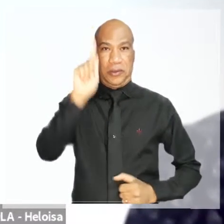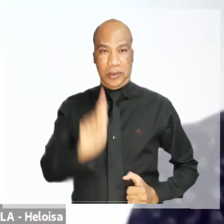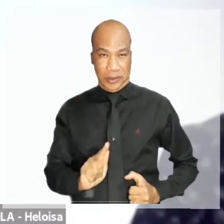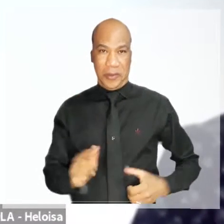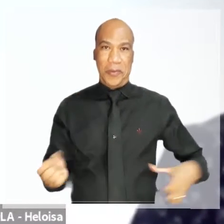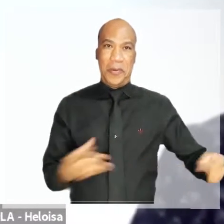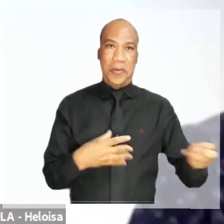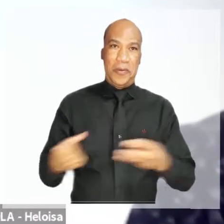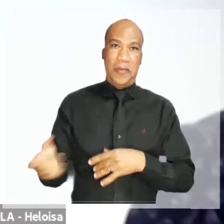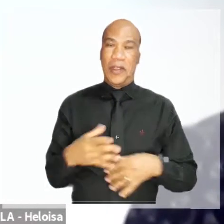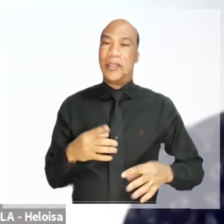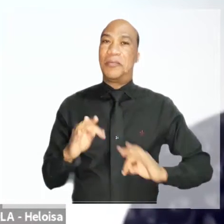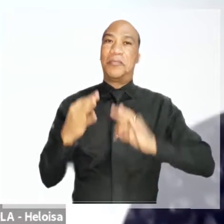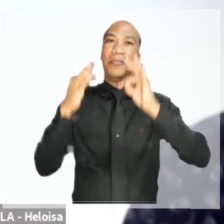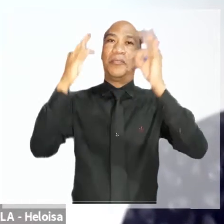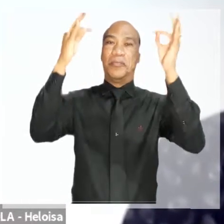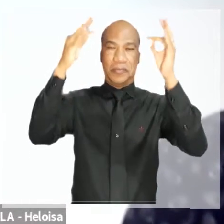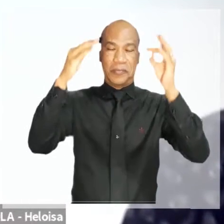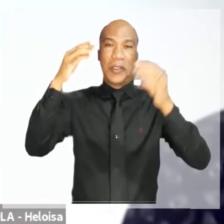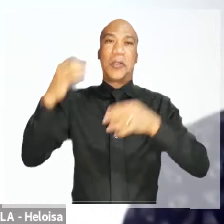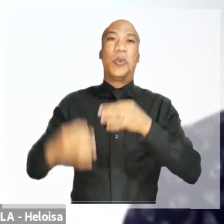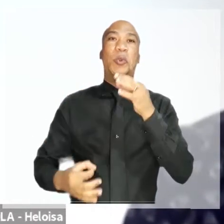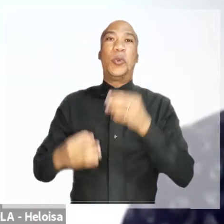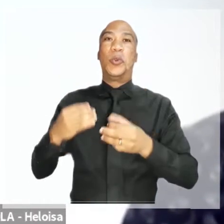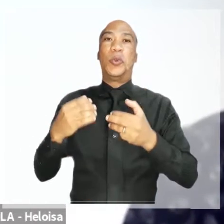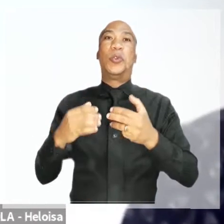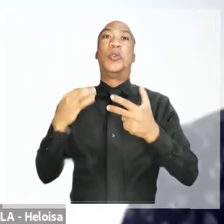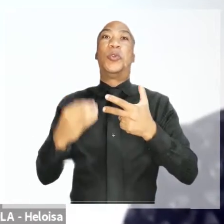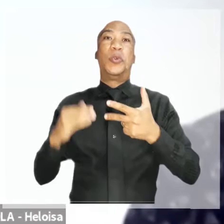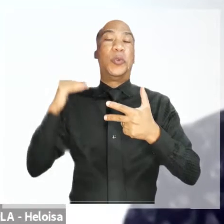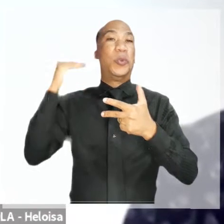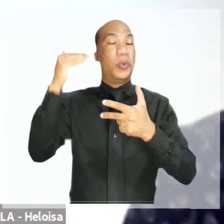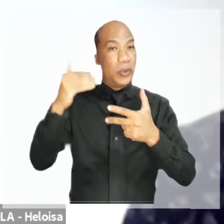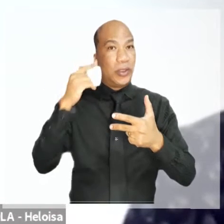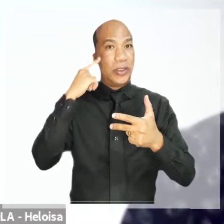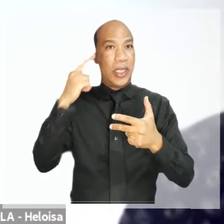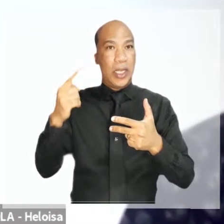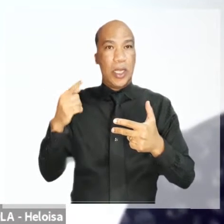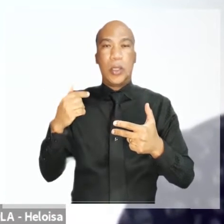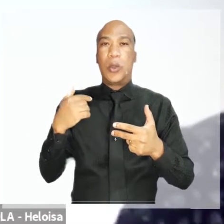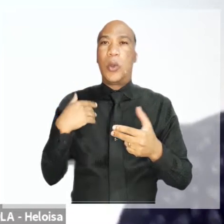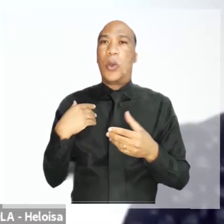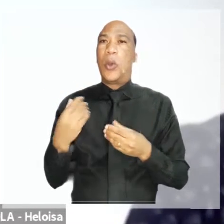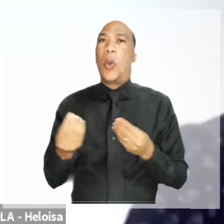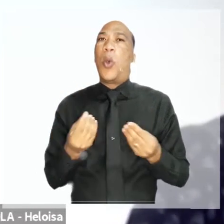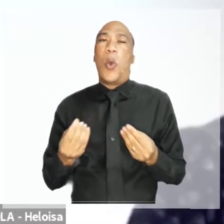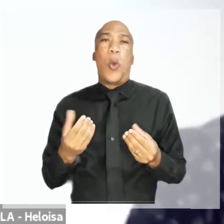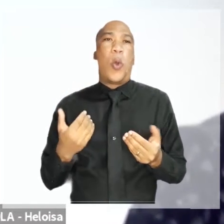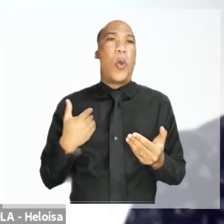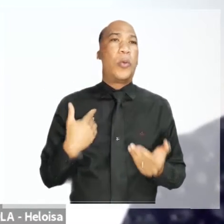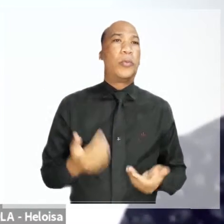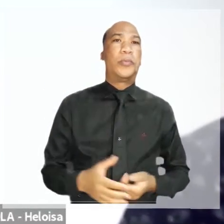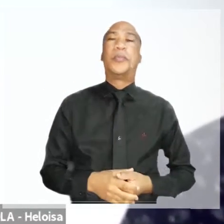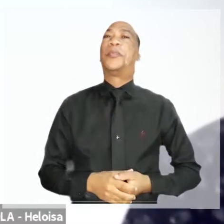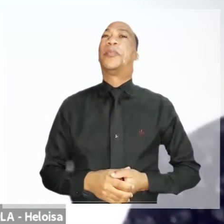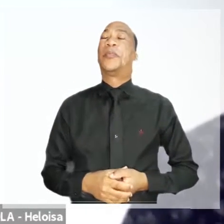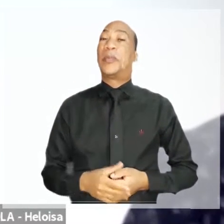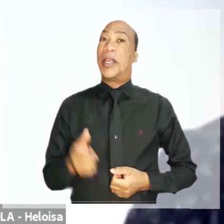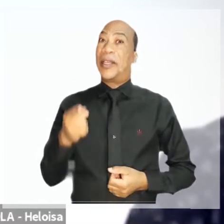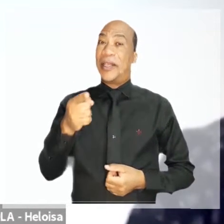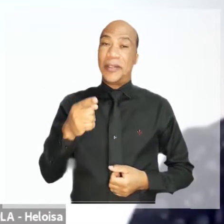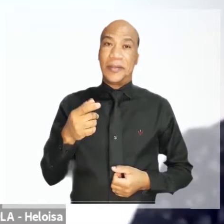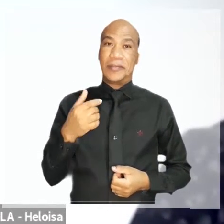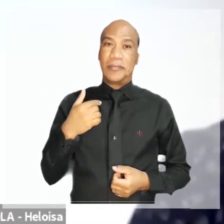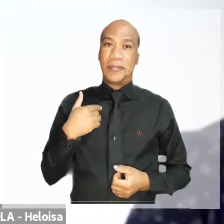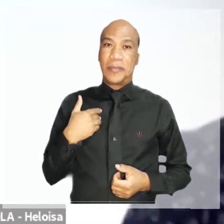Judiciário, com o tema Tendências da Transformação Digital no Poder Judiciário. Eu volto a palavra ao senhor, doutor Fabrício,